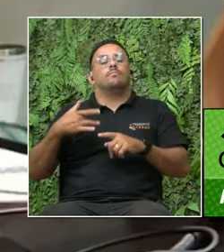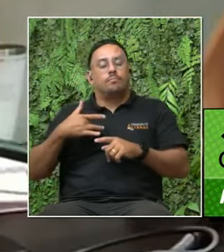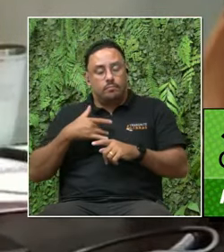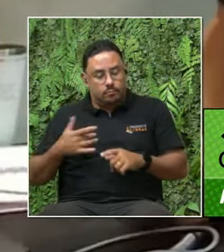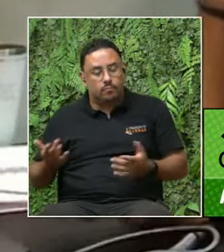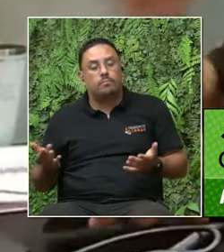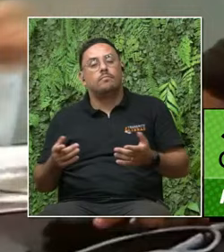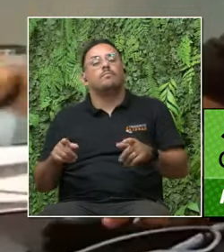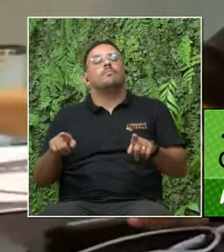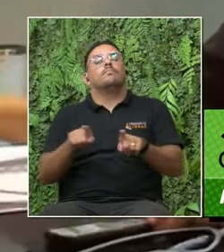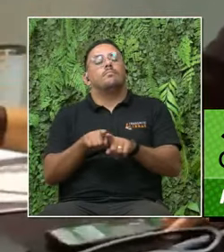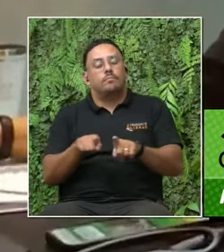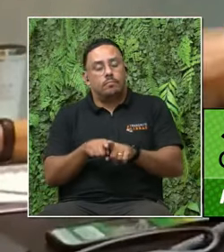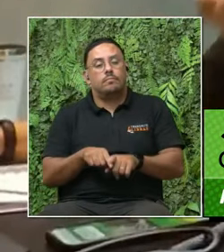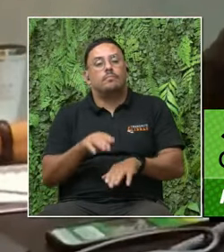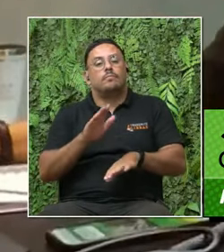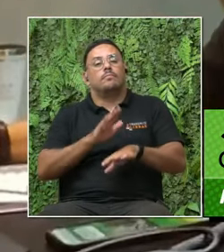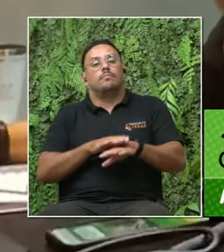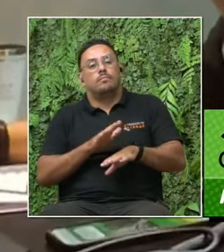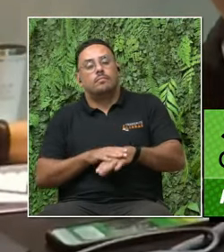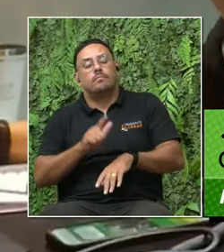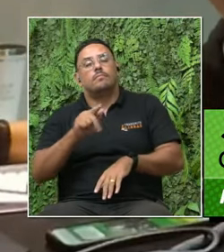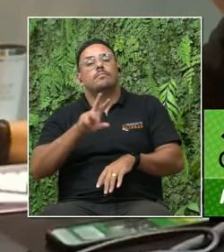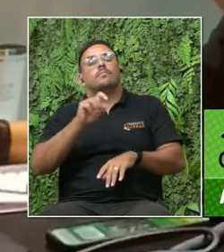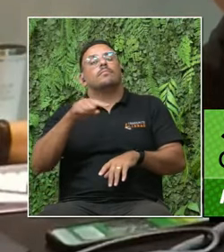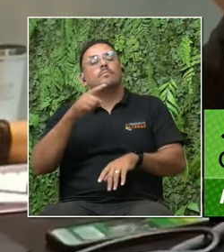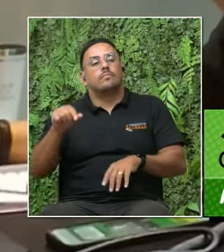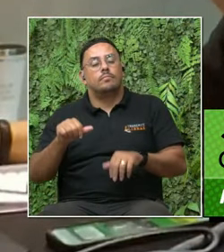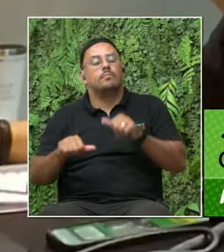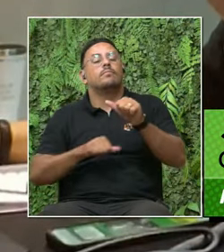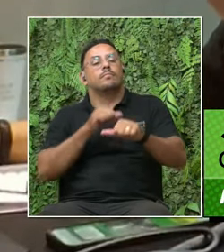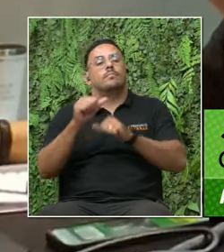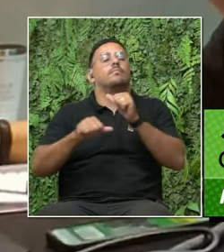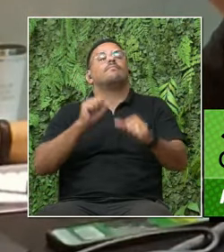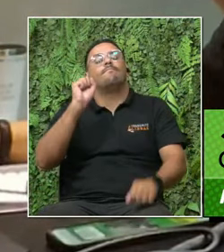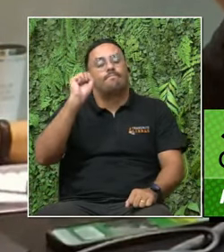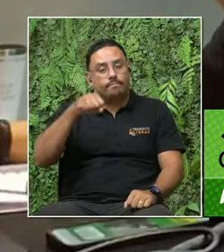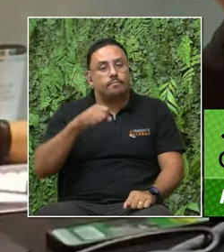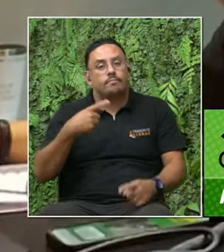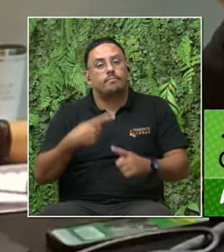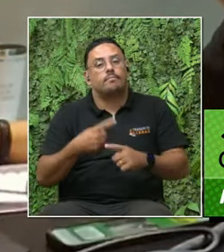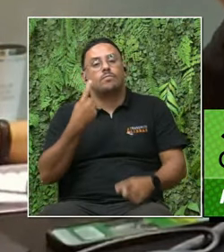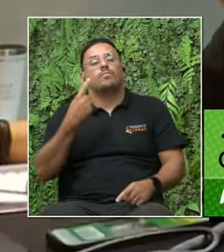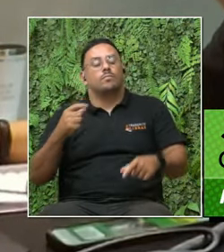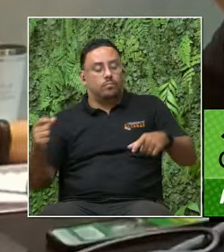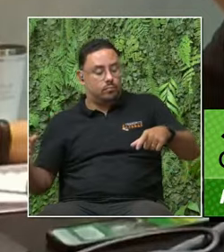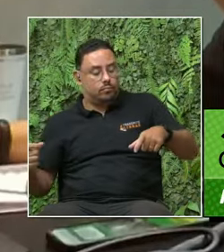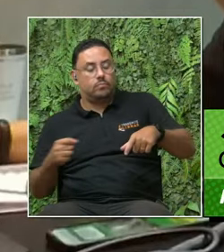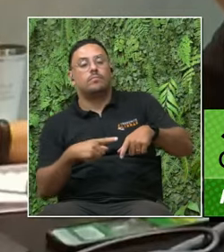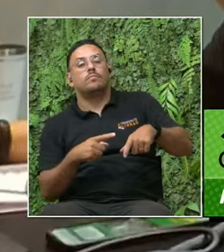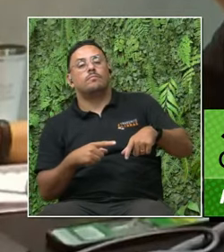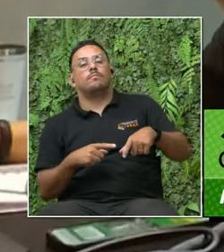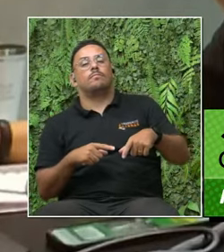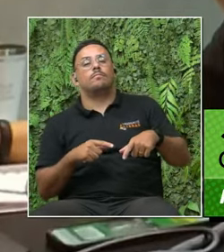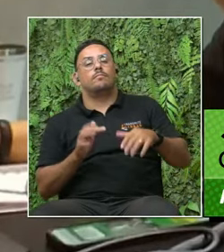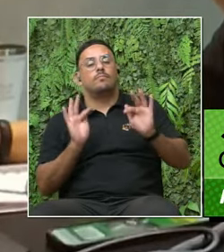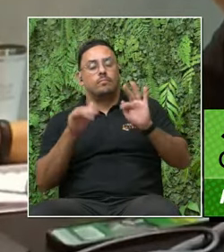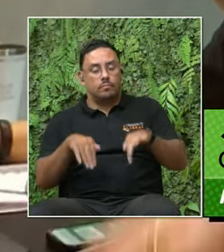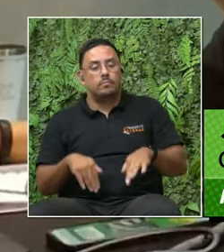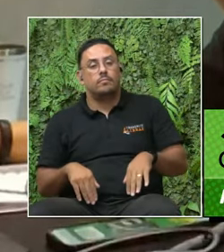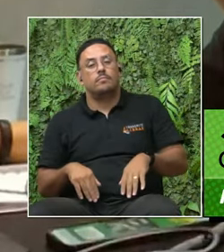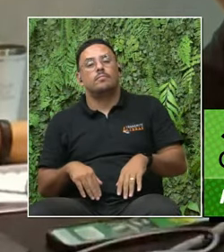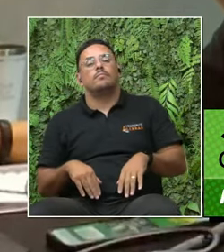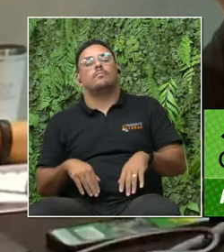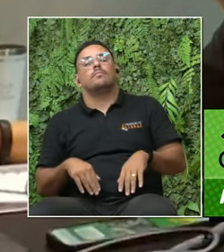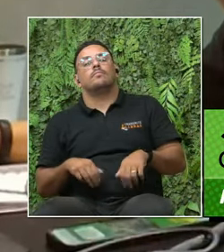gemerson a mão hoje do Lucas Silva Isso mudou mudou sim porque um pênalti numa decisão numa final expôs muito o